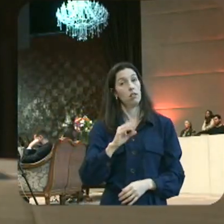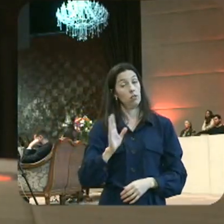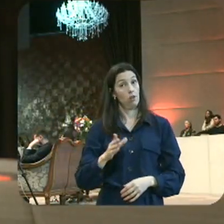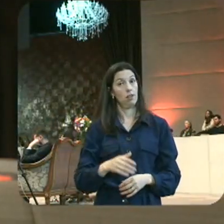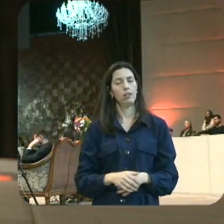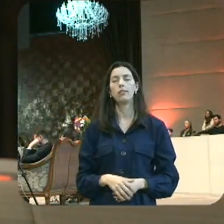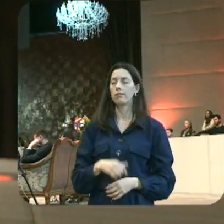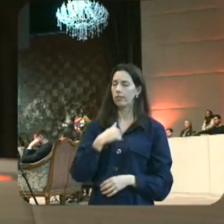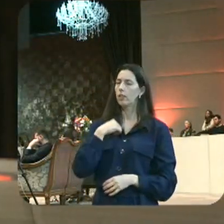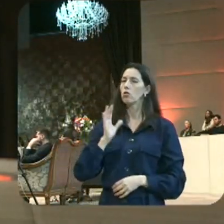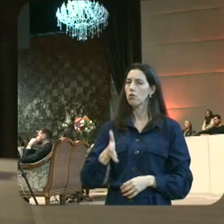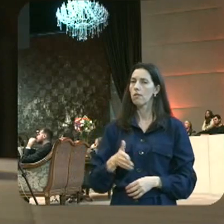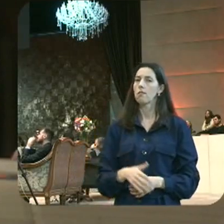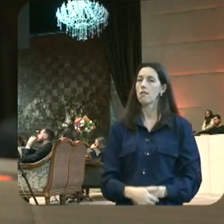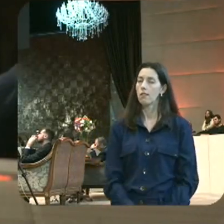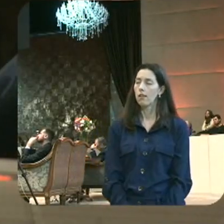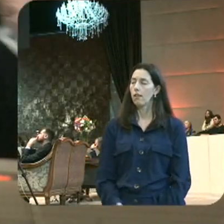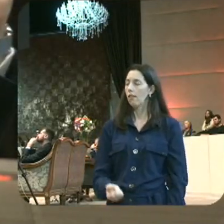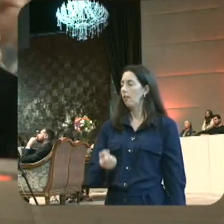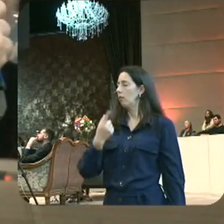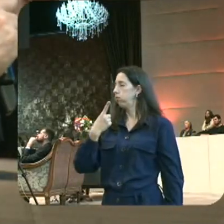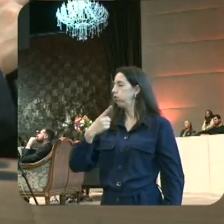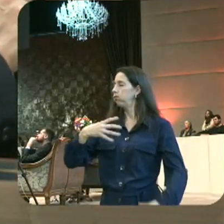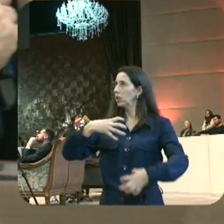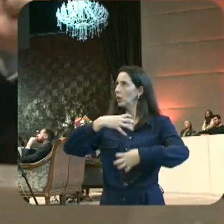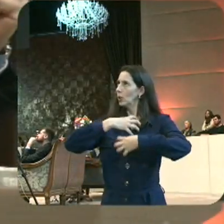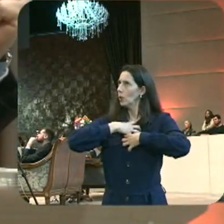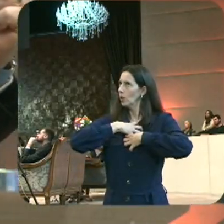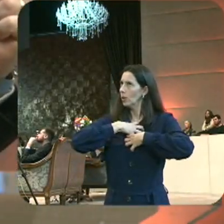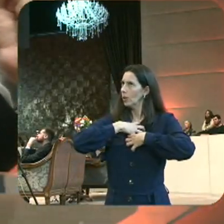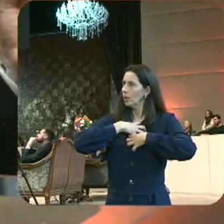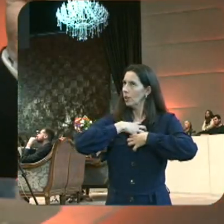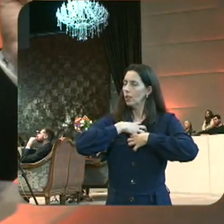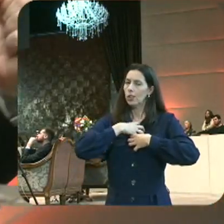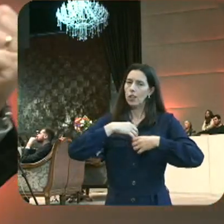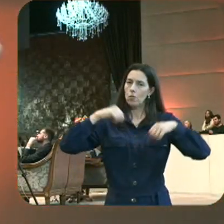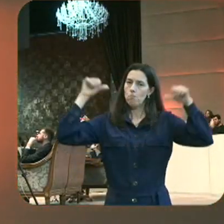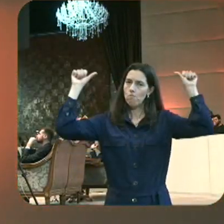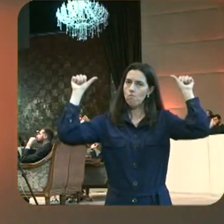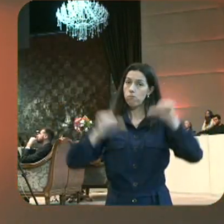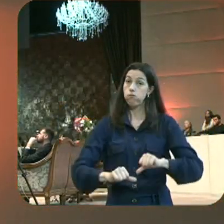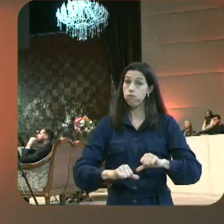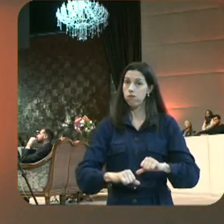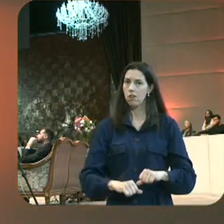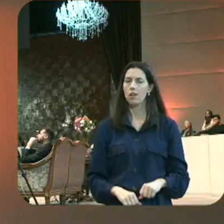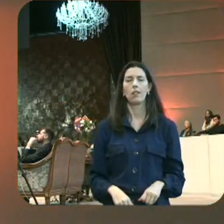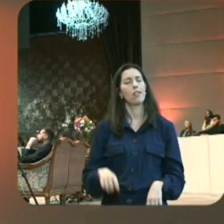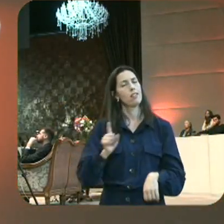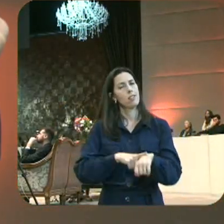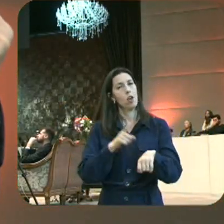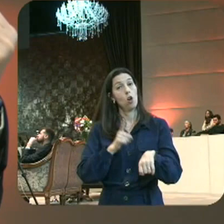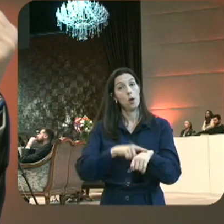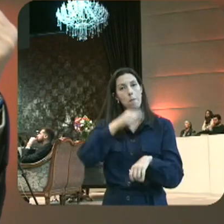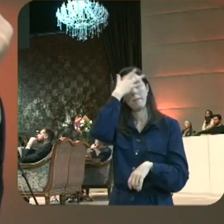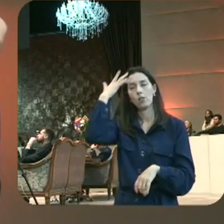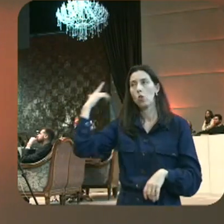Eu já fui. Que sentimento vem no teu coração quando você é